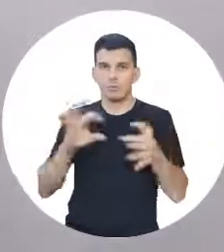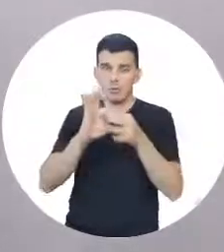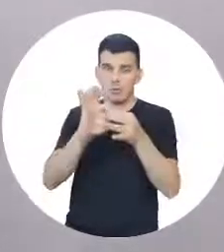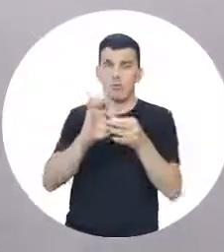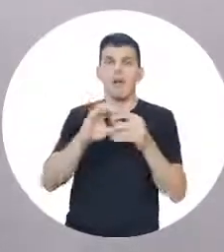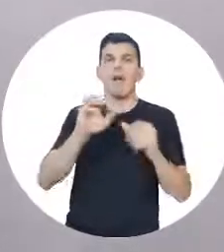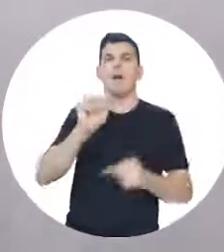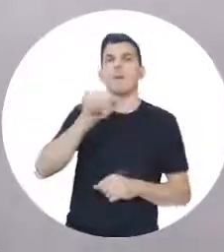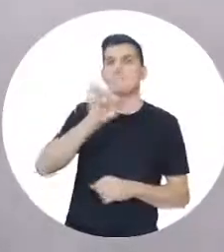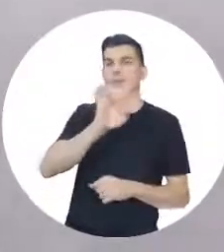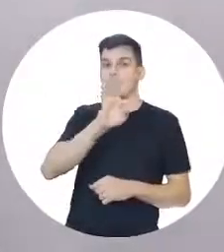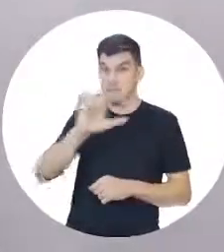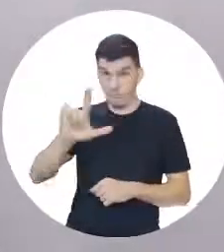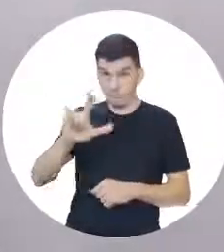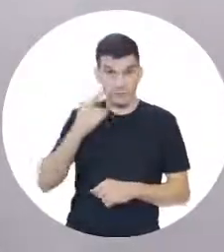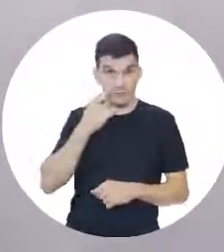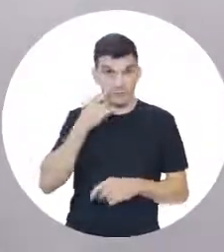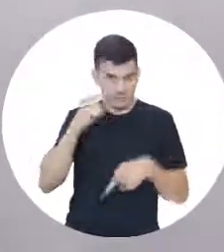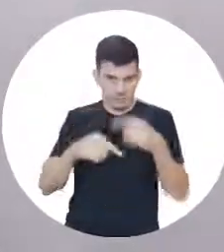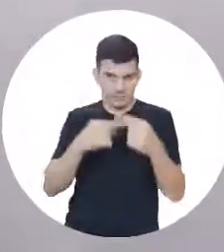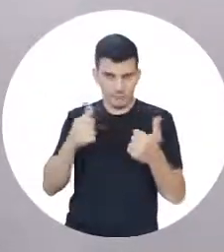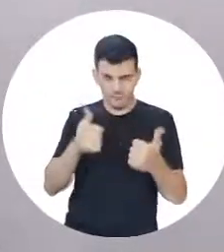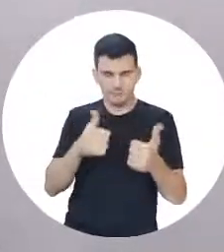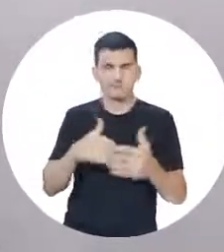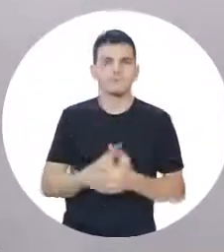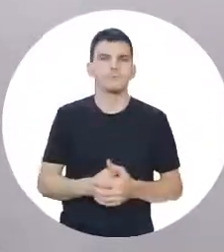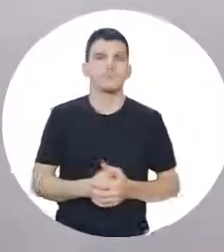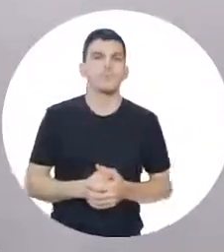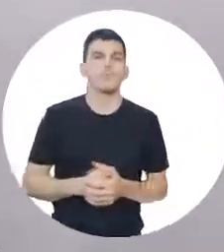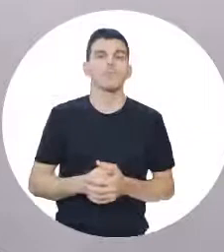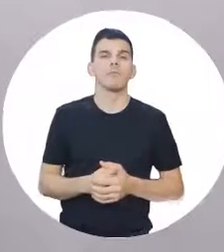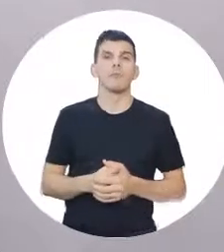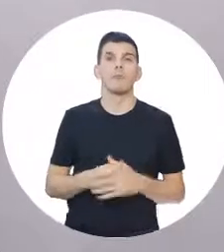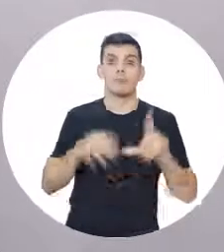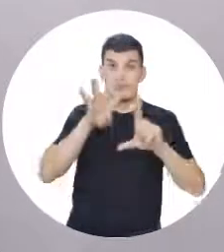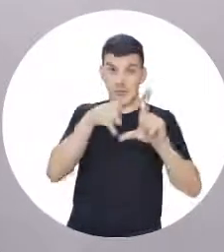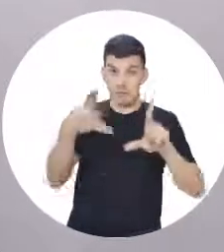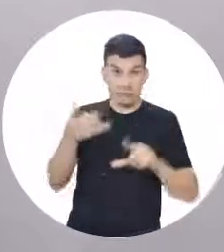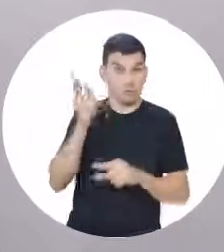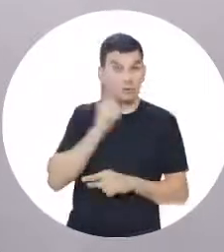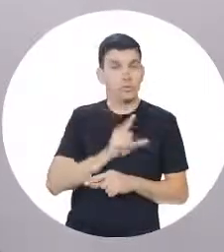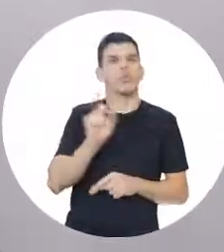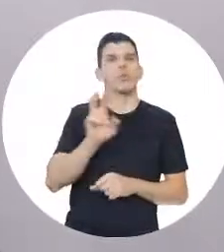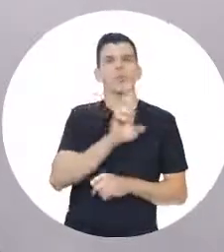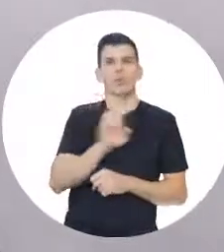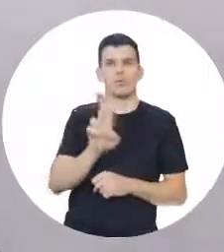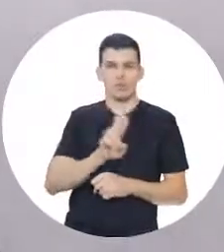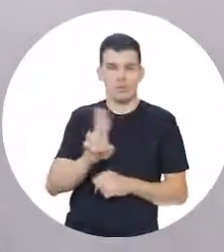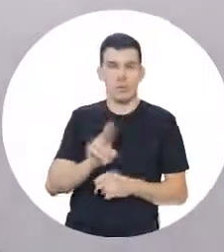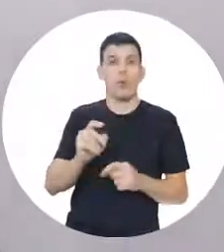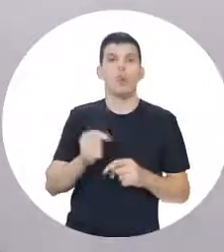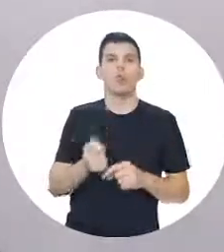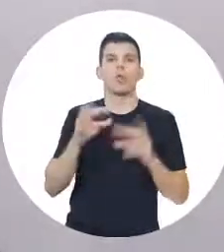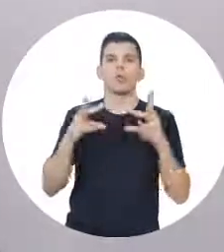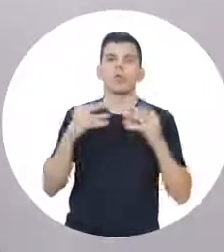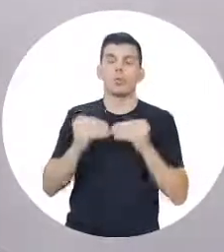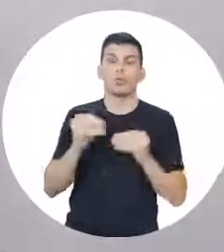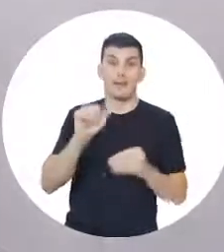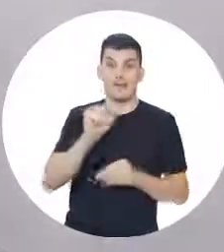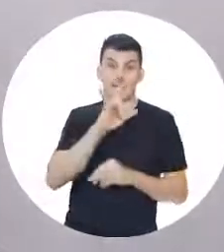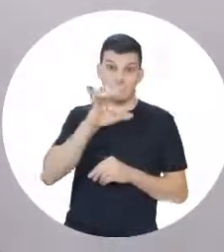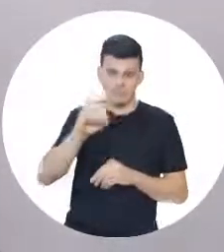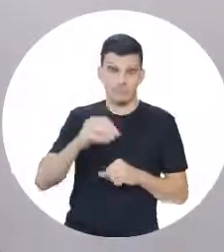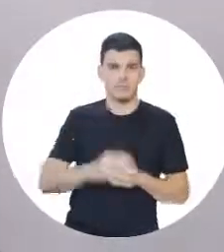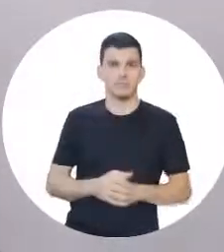associados a metais da tabela periódica. A gente vai ver depois. Com essa tabela, você consegue dar nome para quase todos